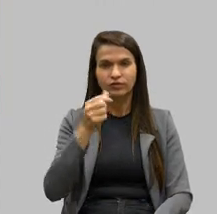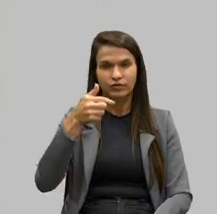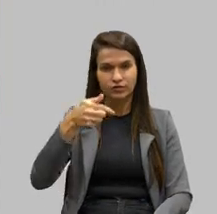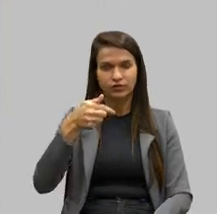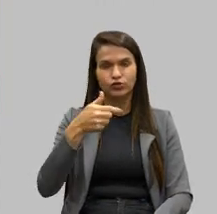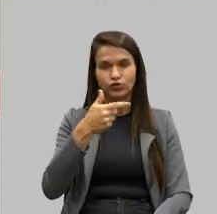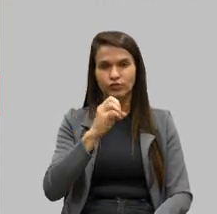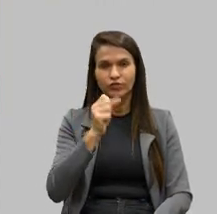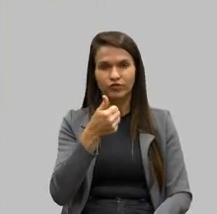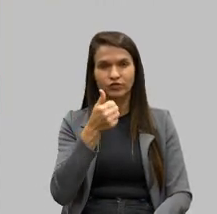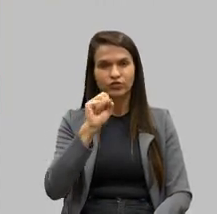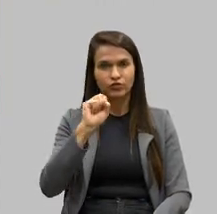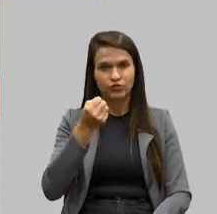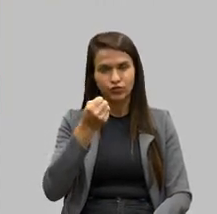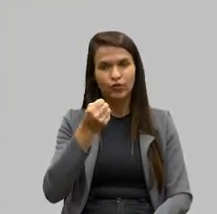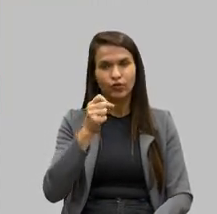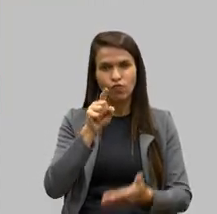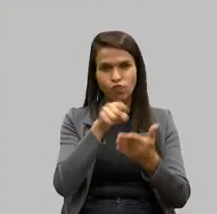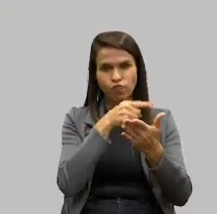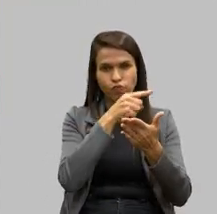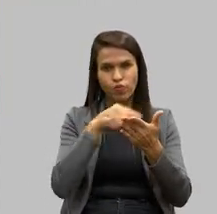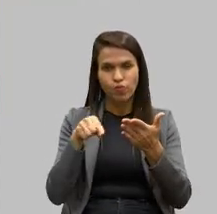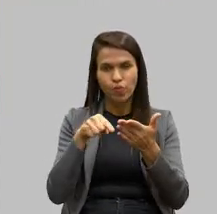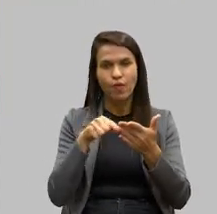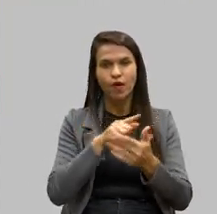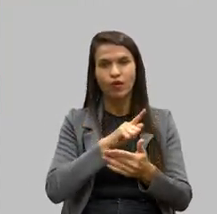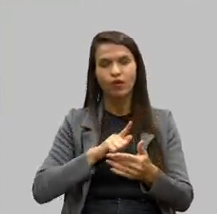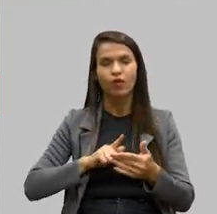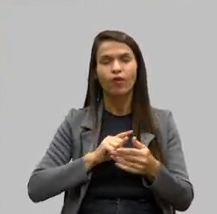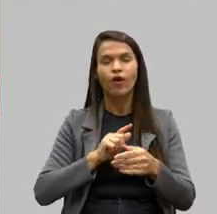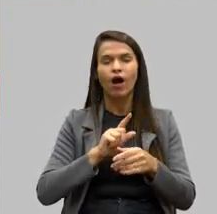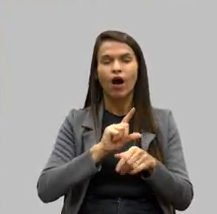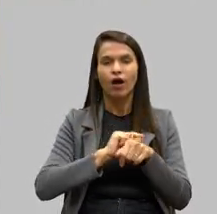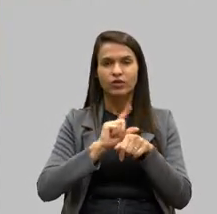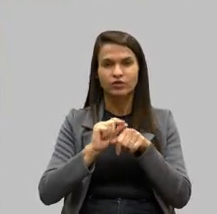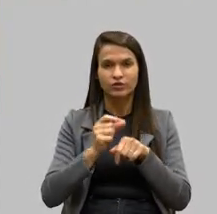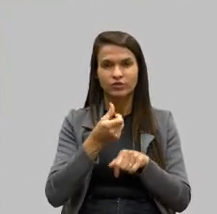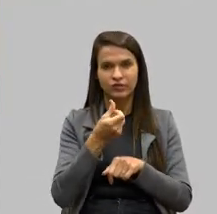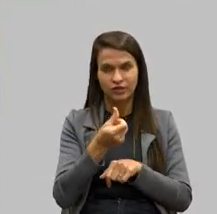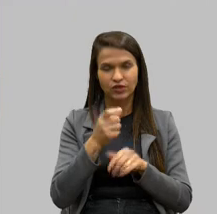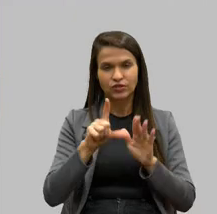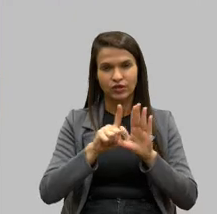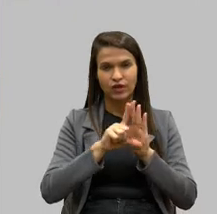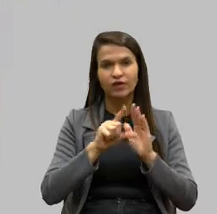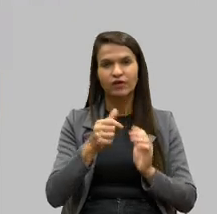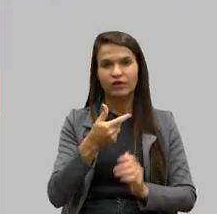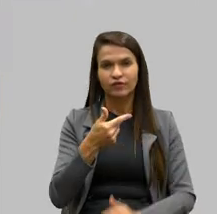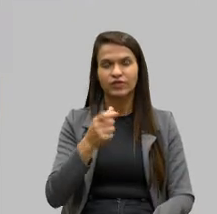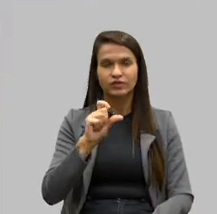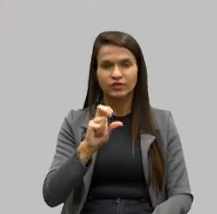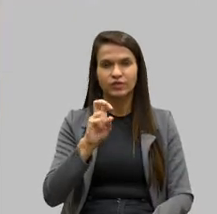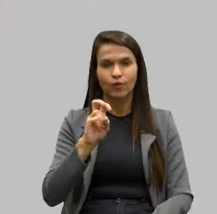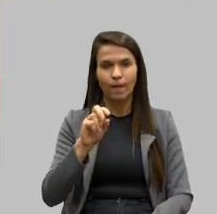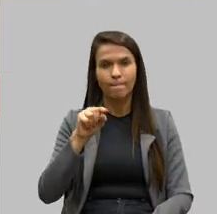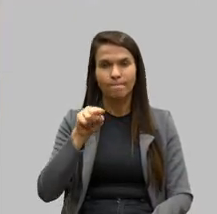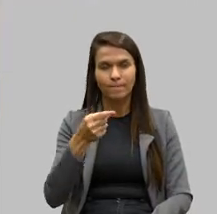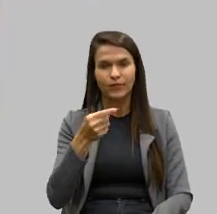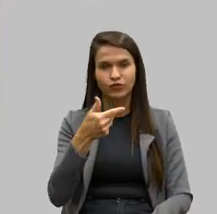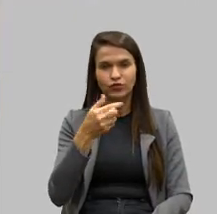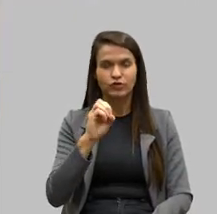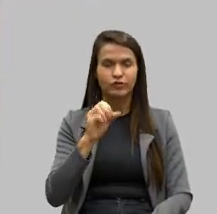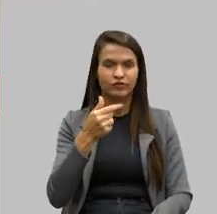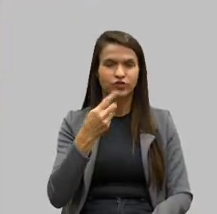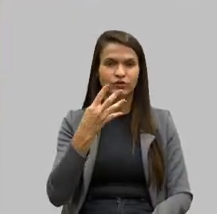e o veto do governador ao artigo 6º da proposição de lei nº 25.820, de 2024.